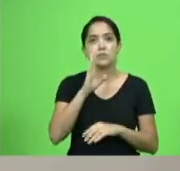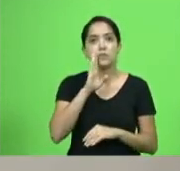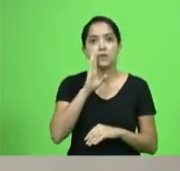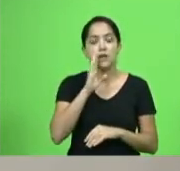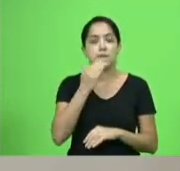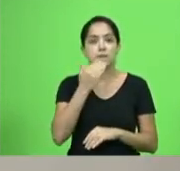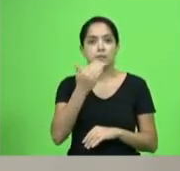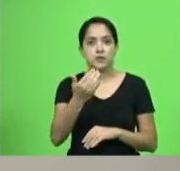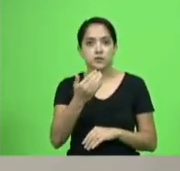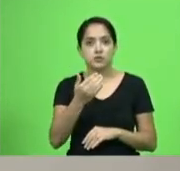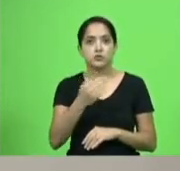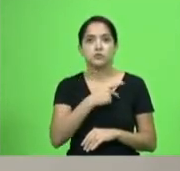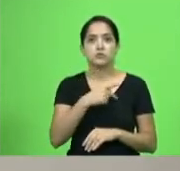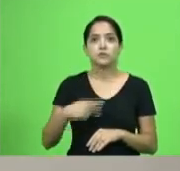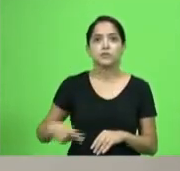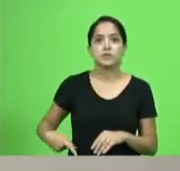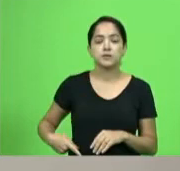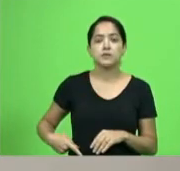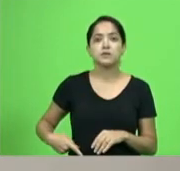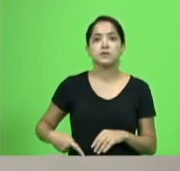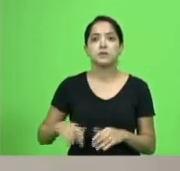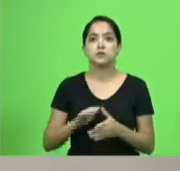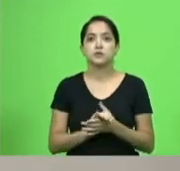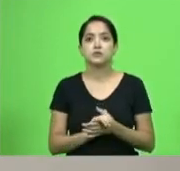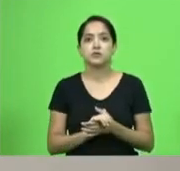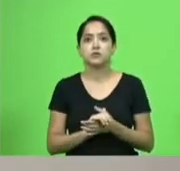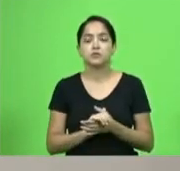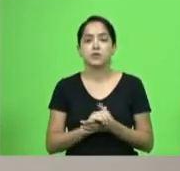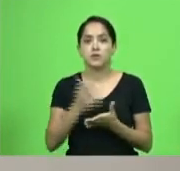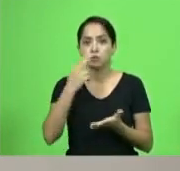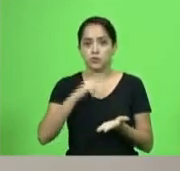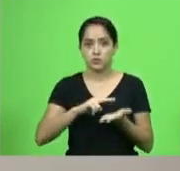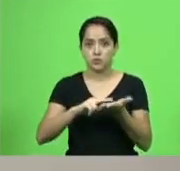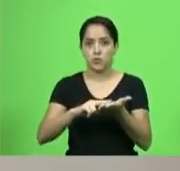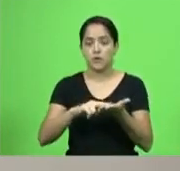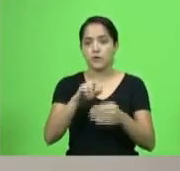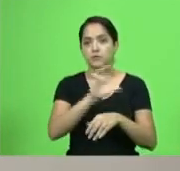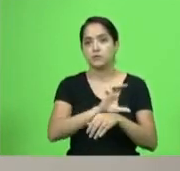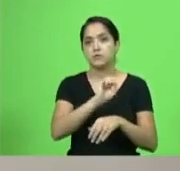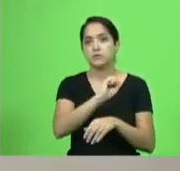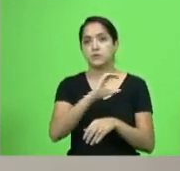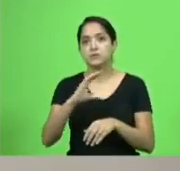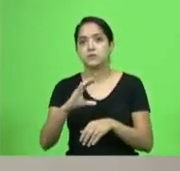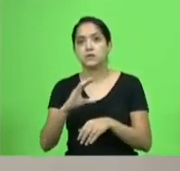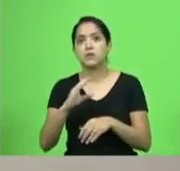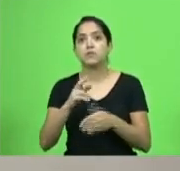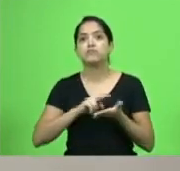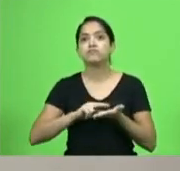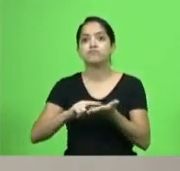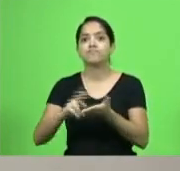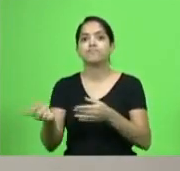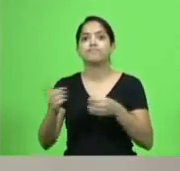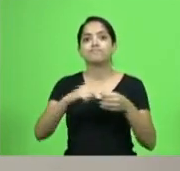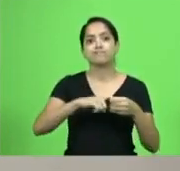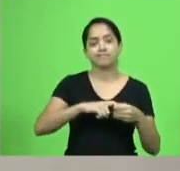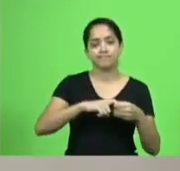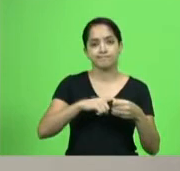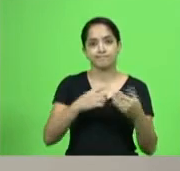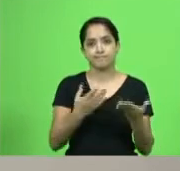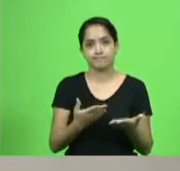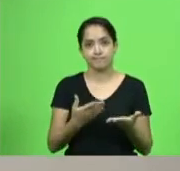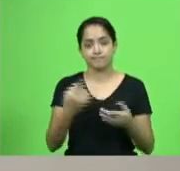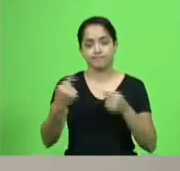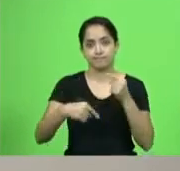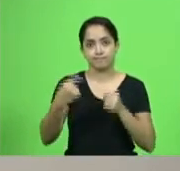ao superintendente estadual de operação dos Correios em Santa Catarina informações acerca de correspondências devolvidas ao remetente, em